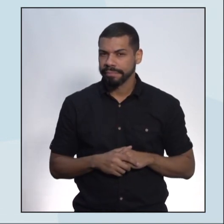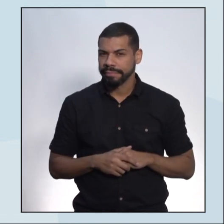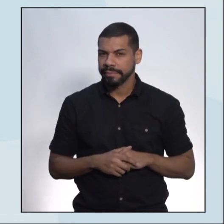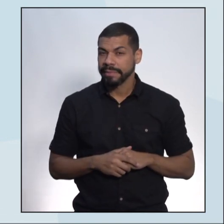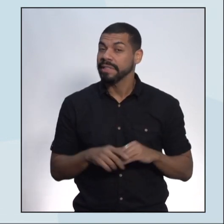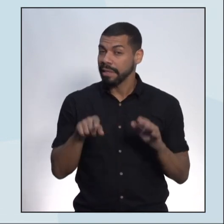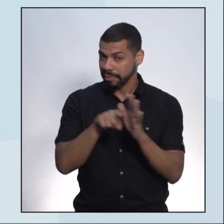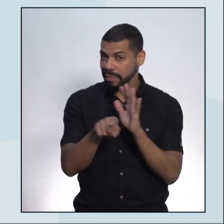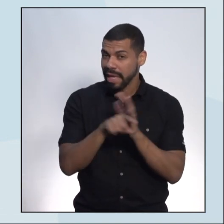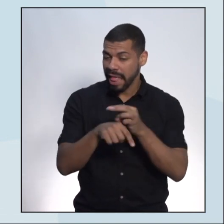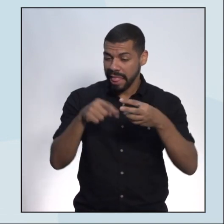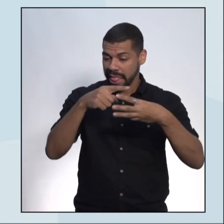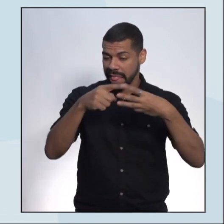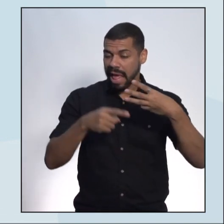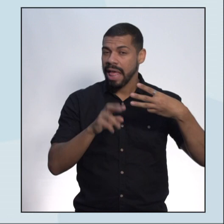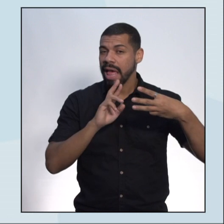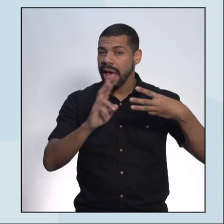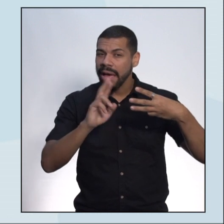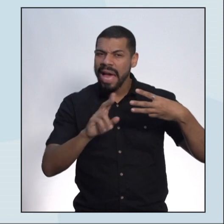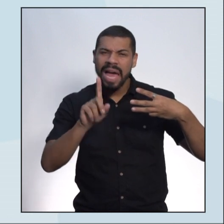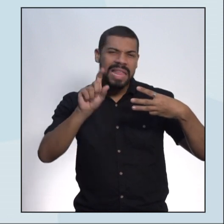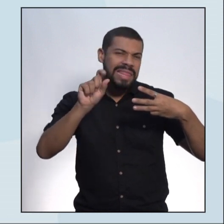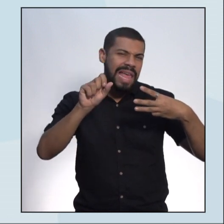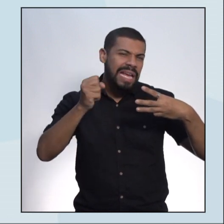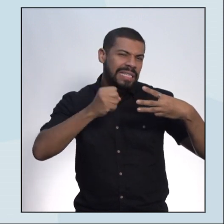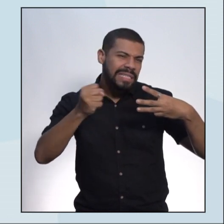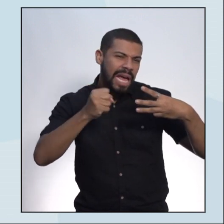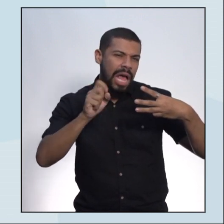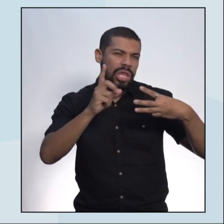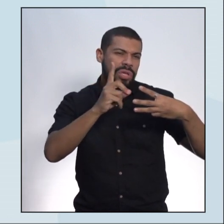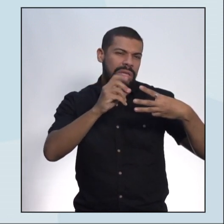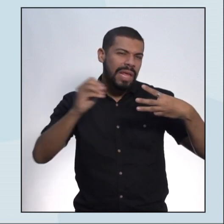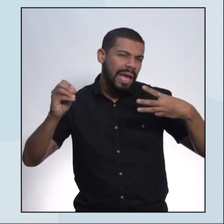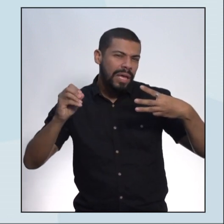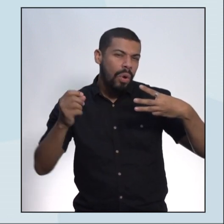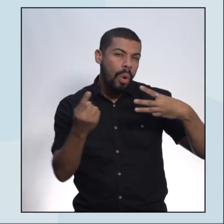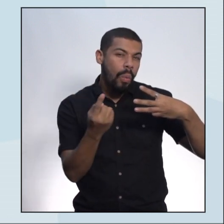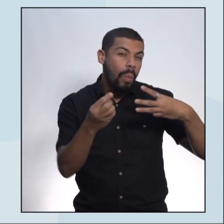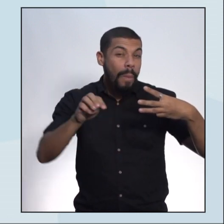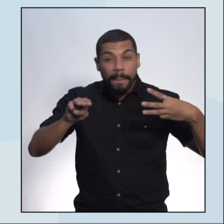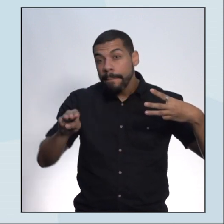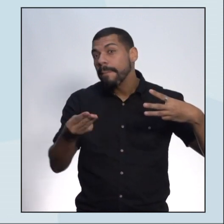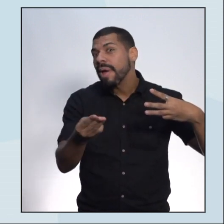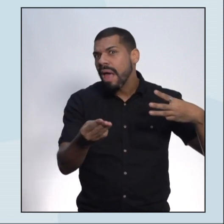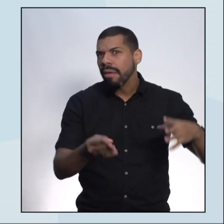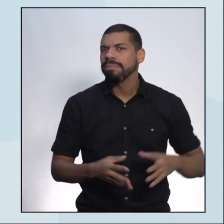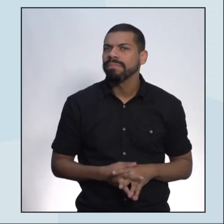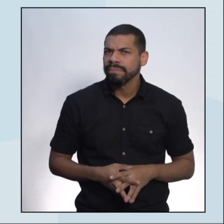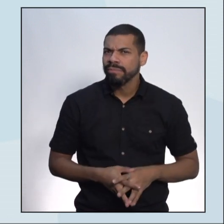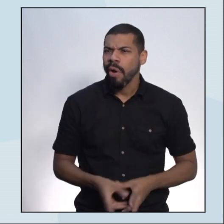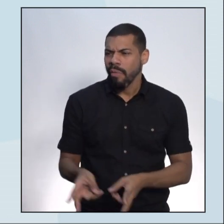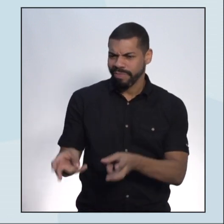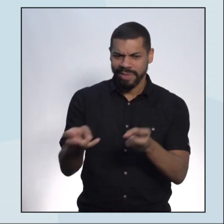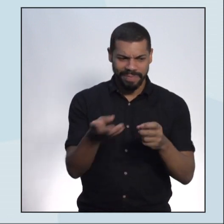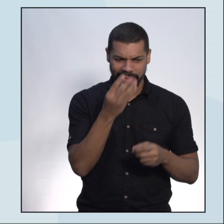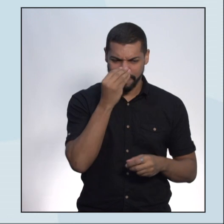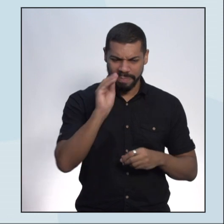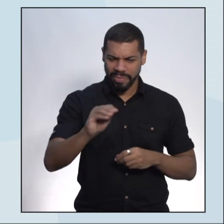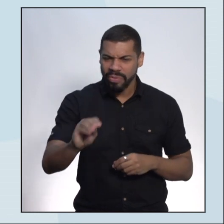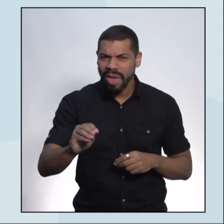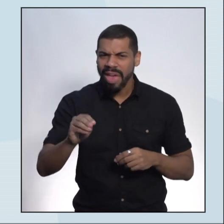3 opções: 10 anos, 100 anos, 1 milhão de anos. Então, a gente vê muito por aí as garrafas sendo descartadas de